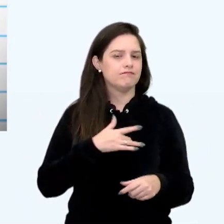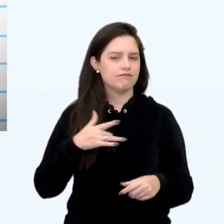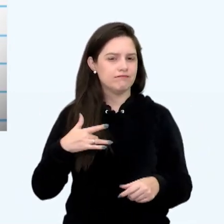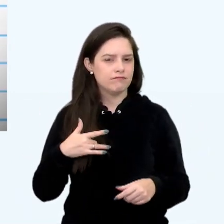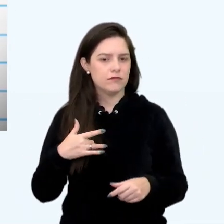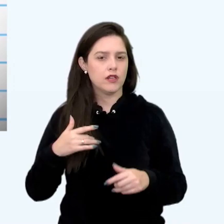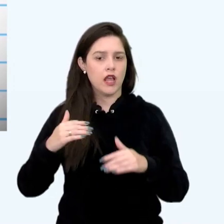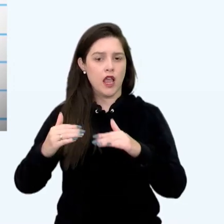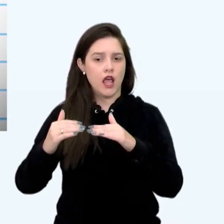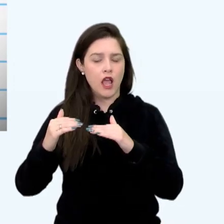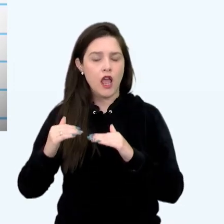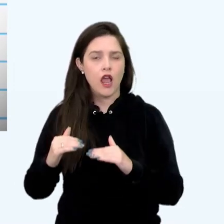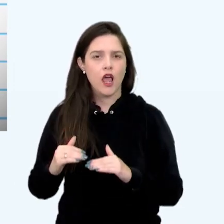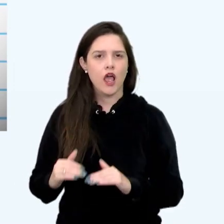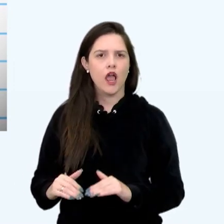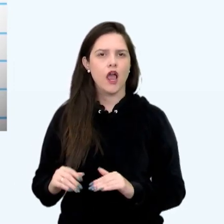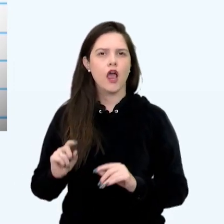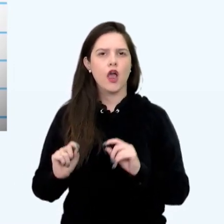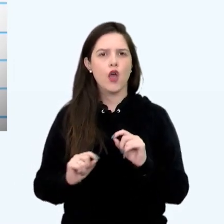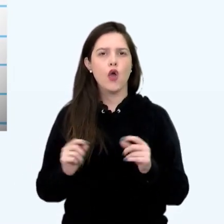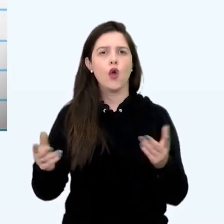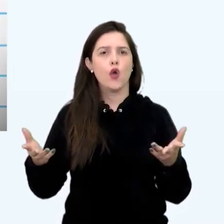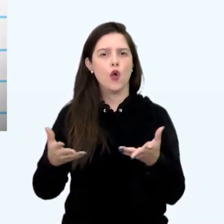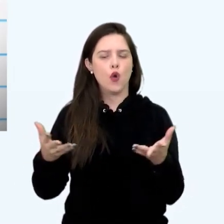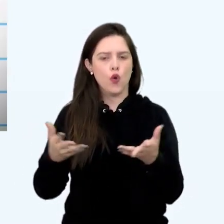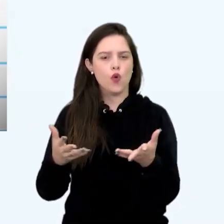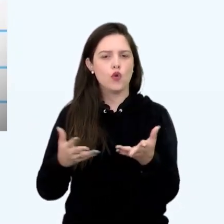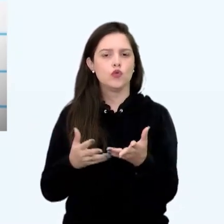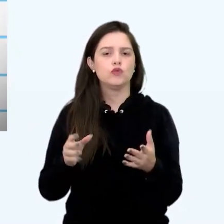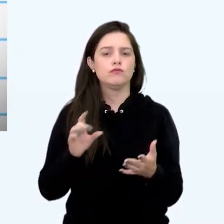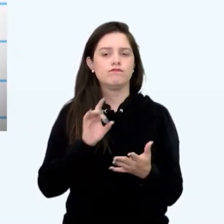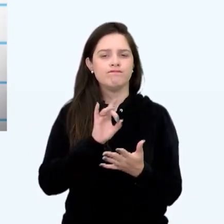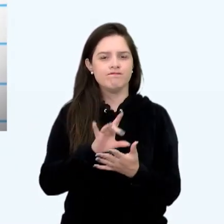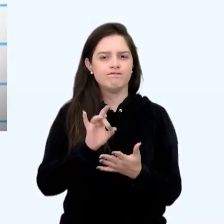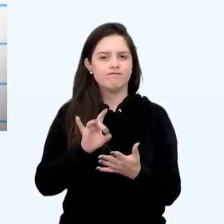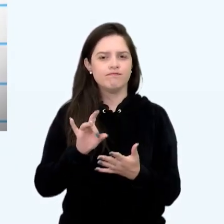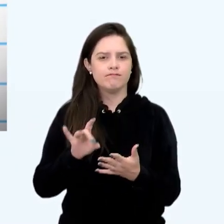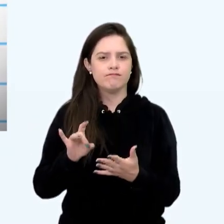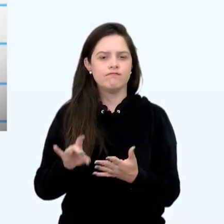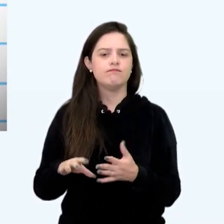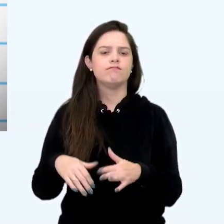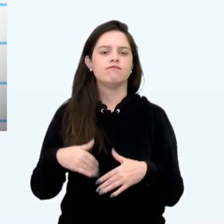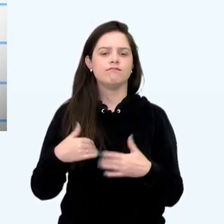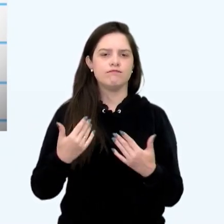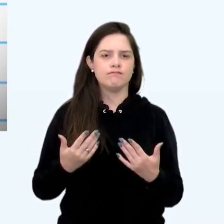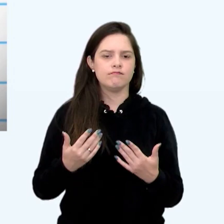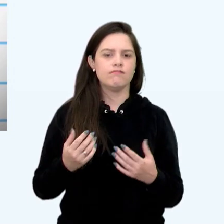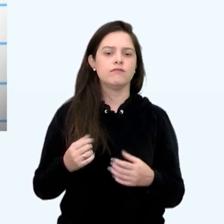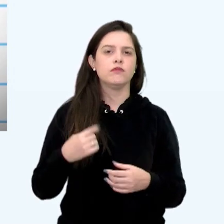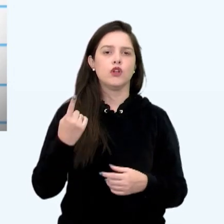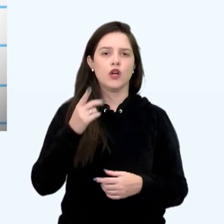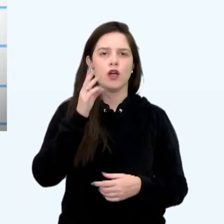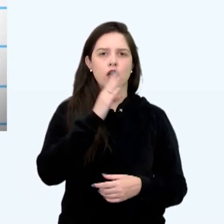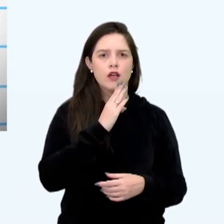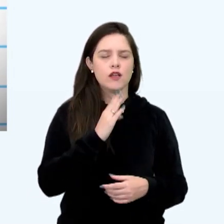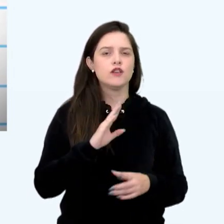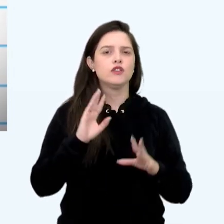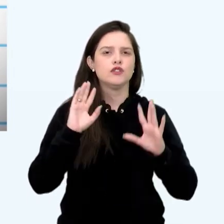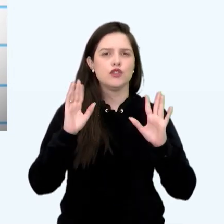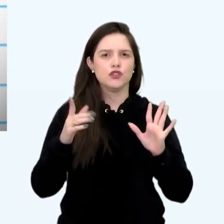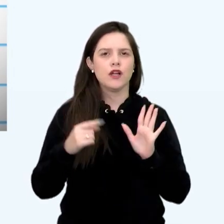queda na taxa de fecundidade, além de outros fatores, trouxeram mudanças para o perfil da população brasileira, que já não é